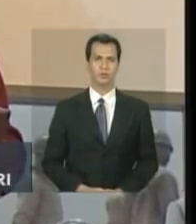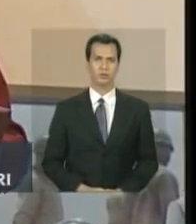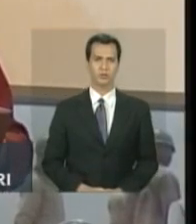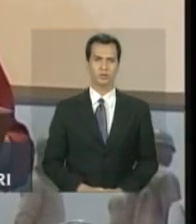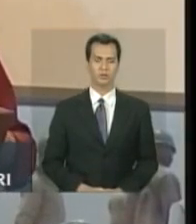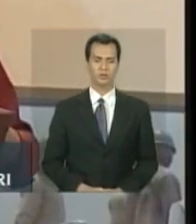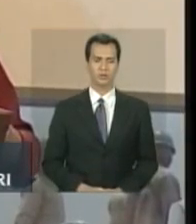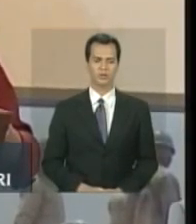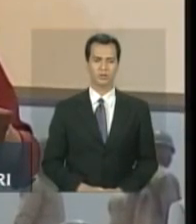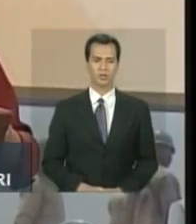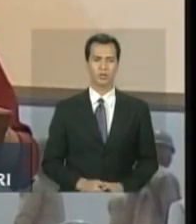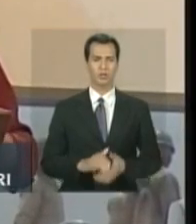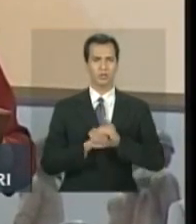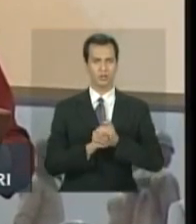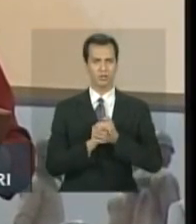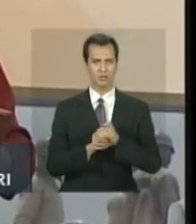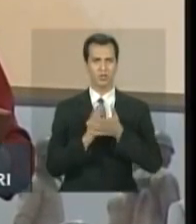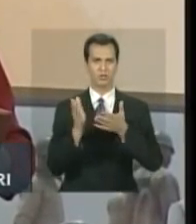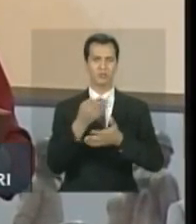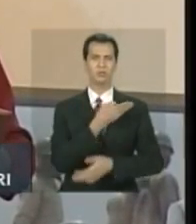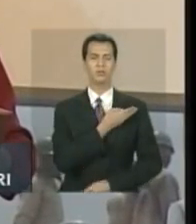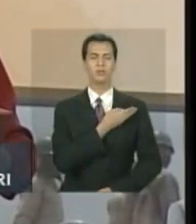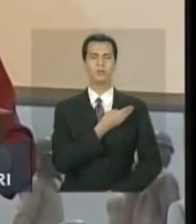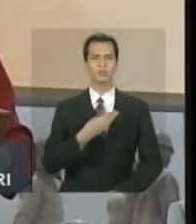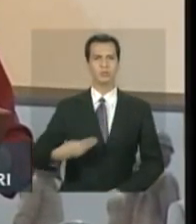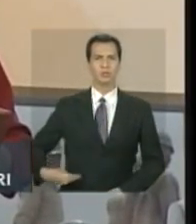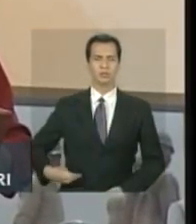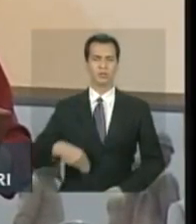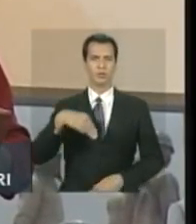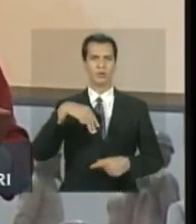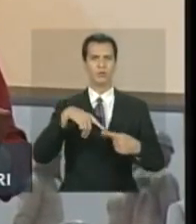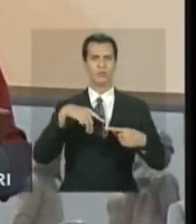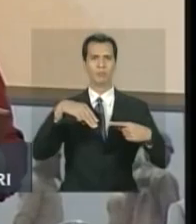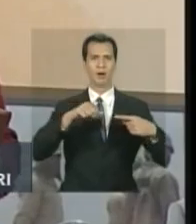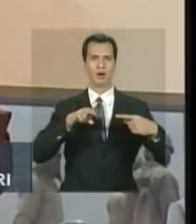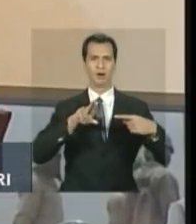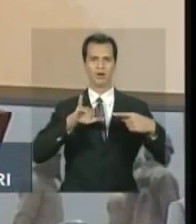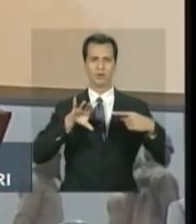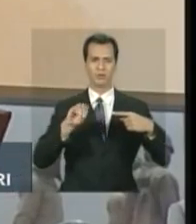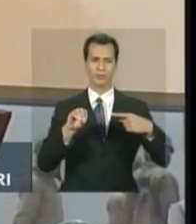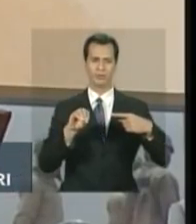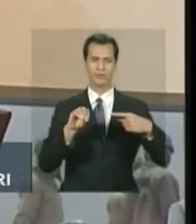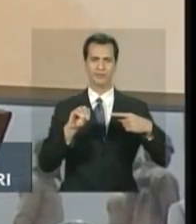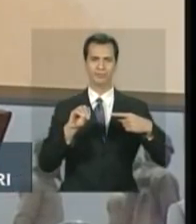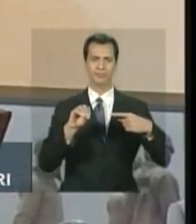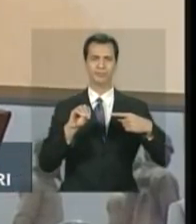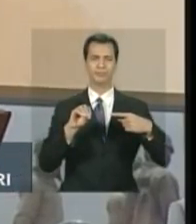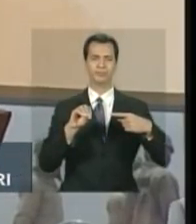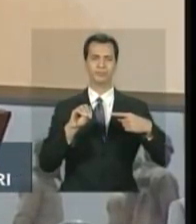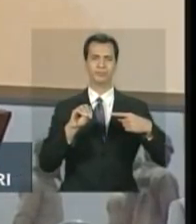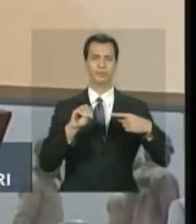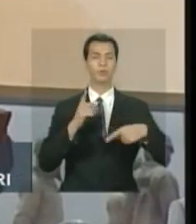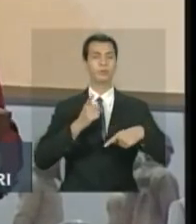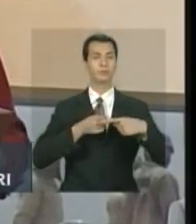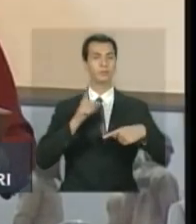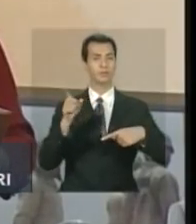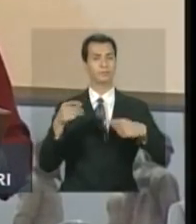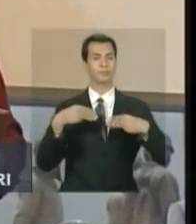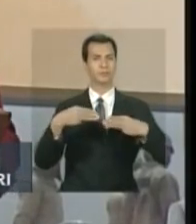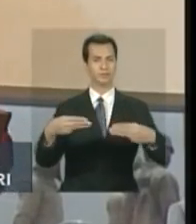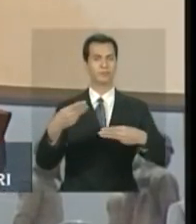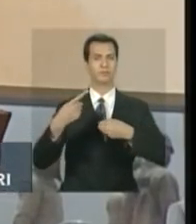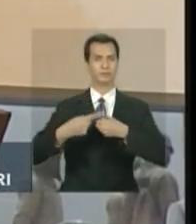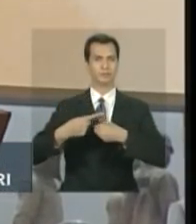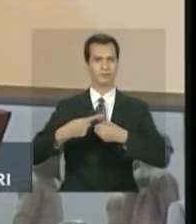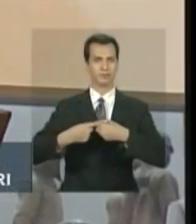Vou começar cumprimentando o ministro Mário Negromonte das Cidades, que no meu governo tem